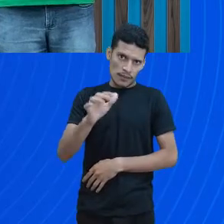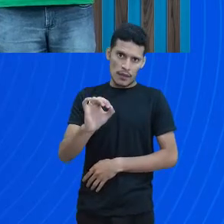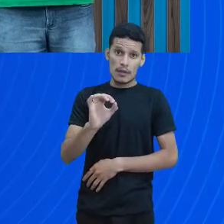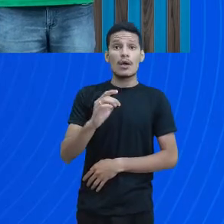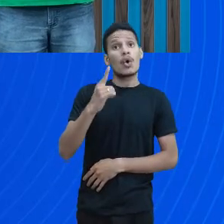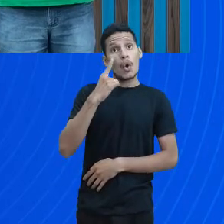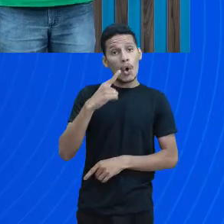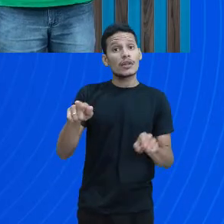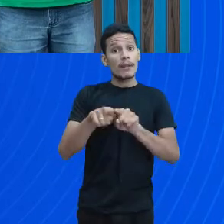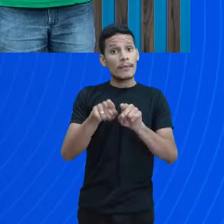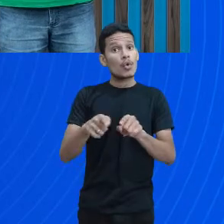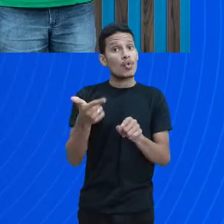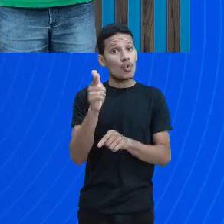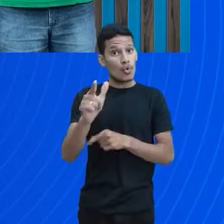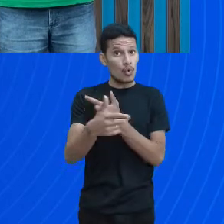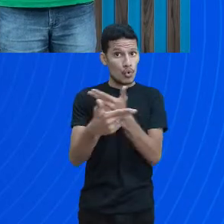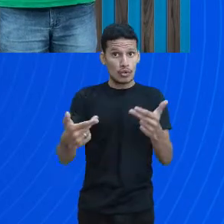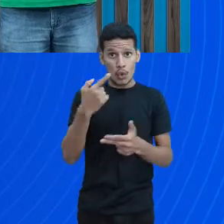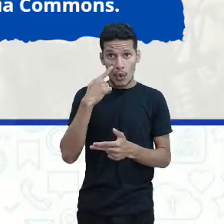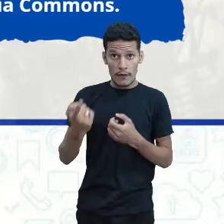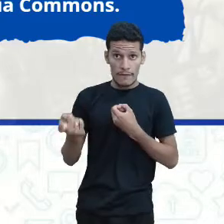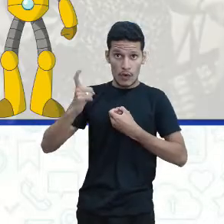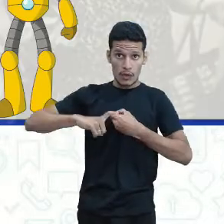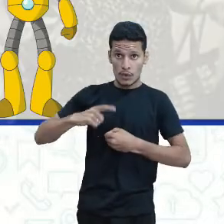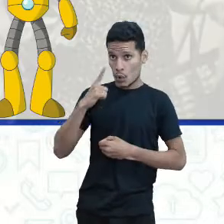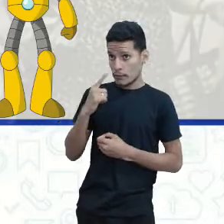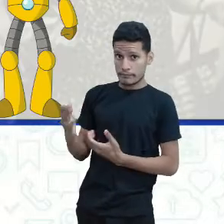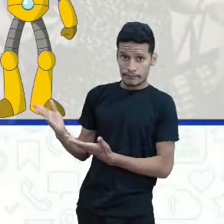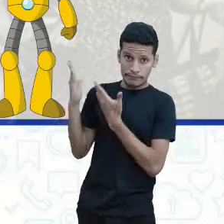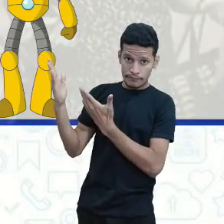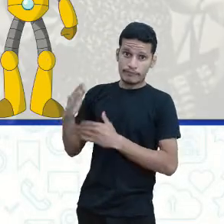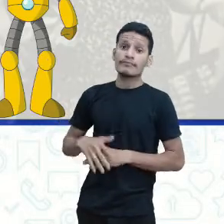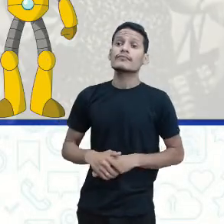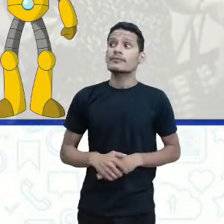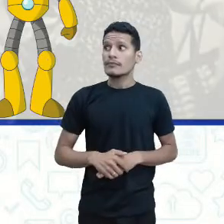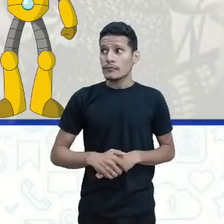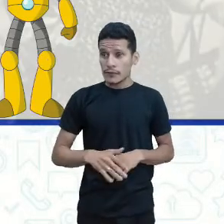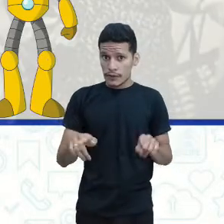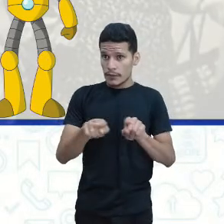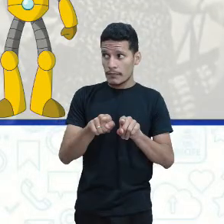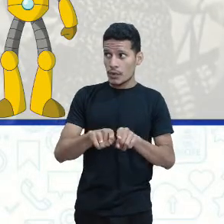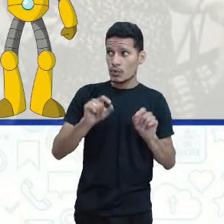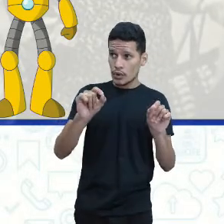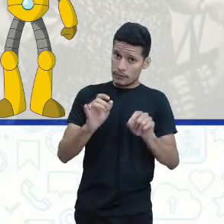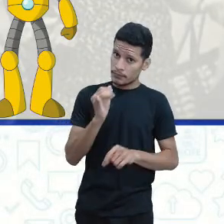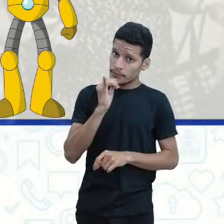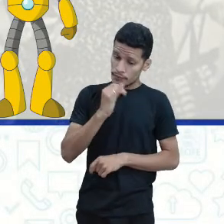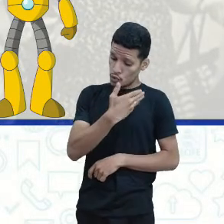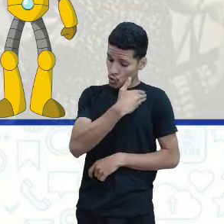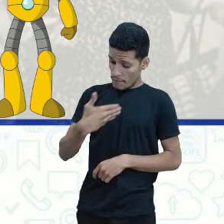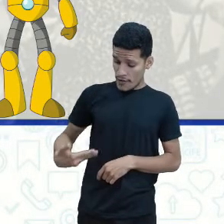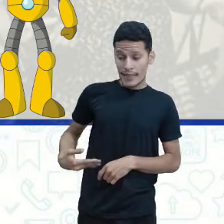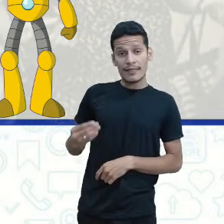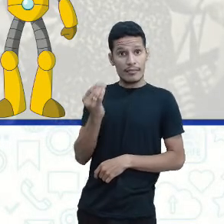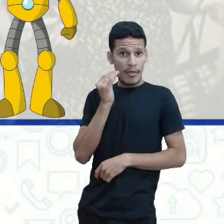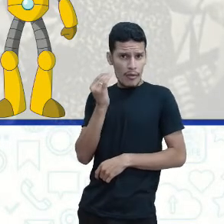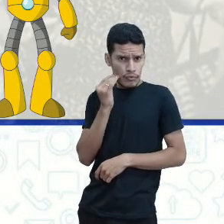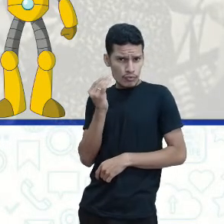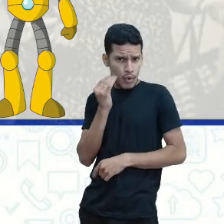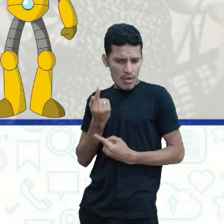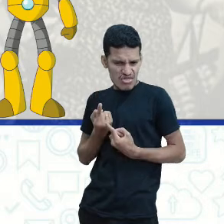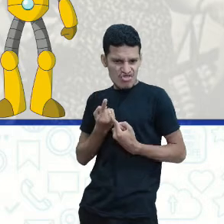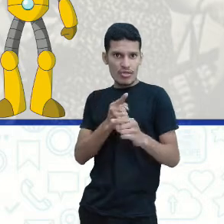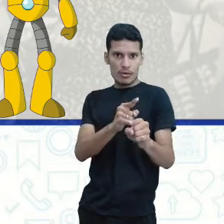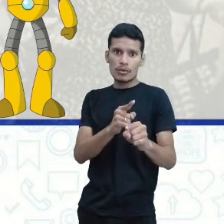sim, a gente tem aí, eu só passar, pronto, beleza. Então, o governo tentou reagir, né? A gente tem aqui,